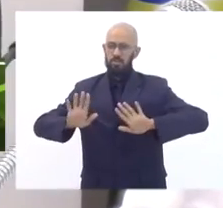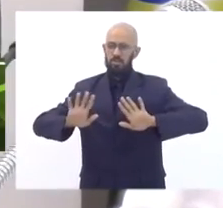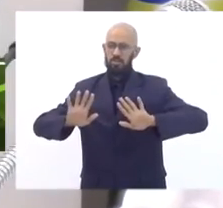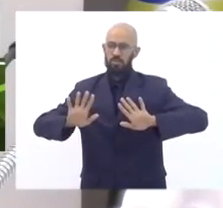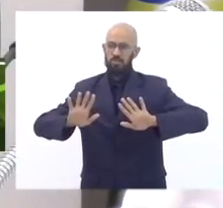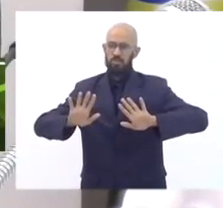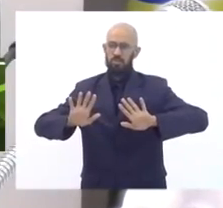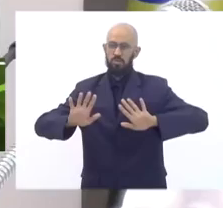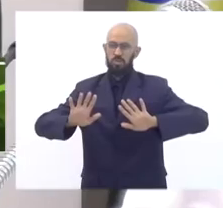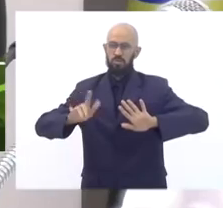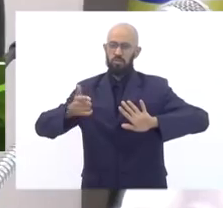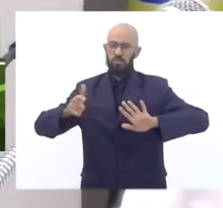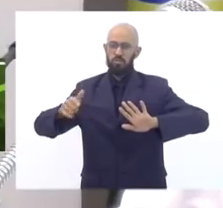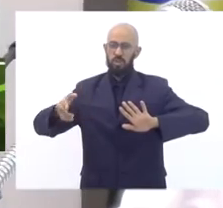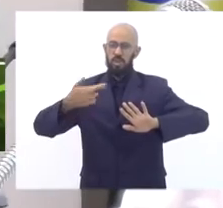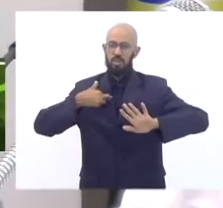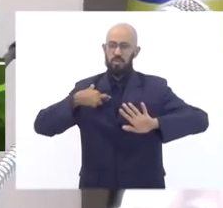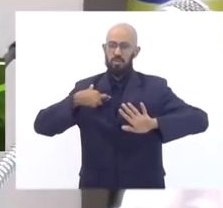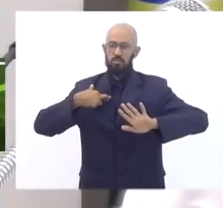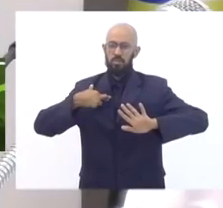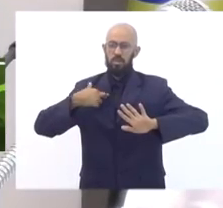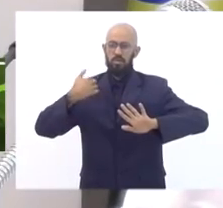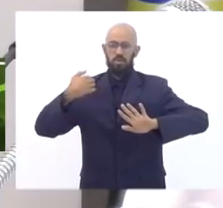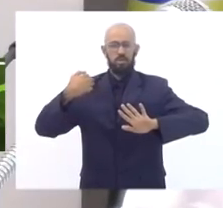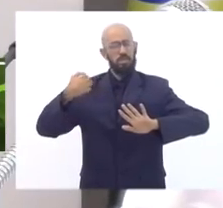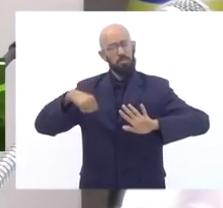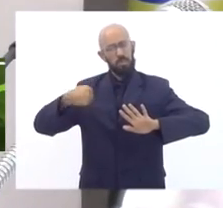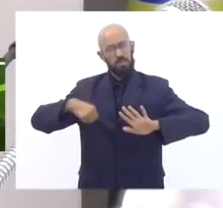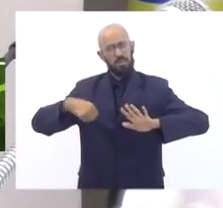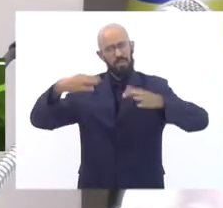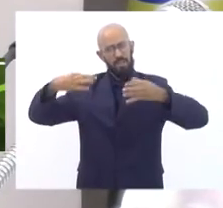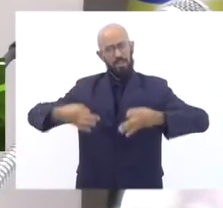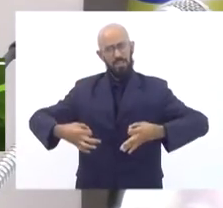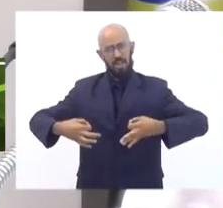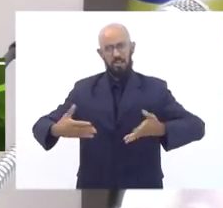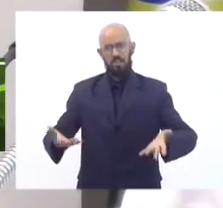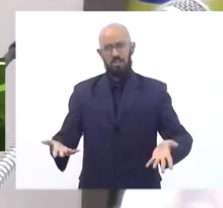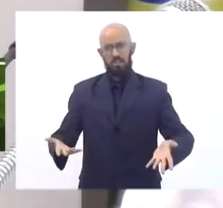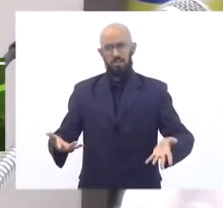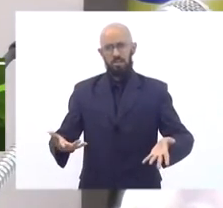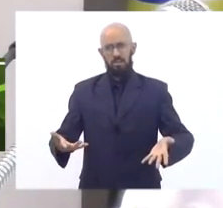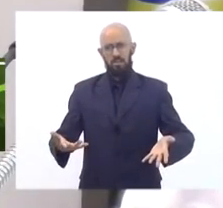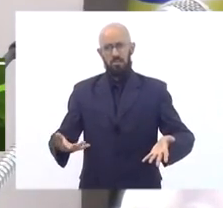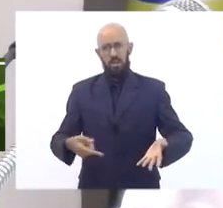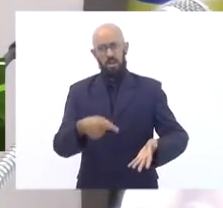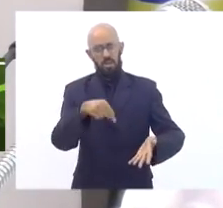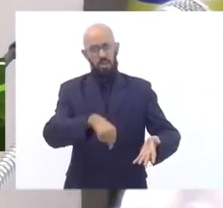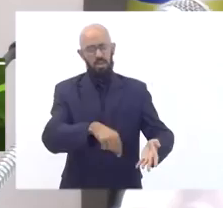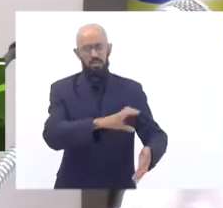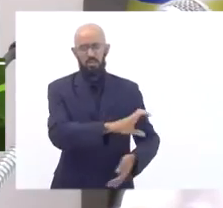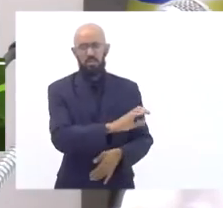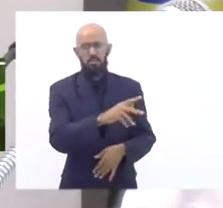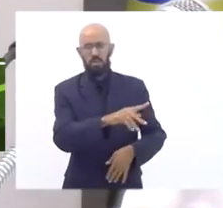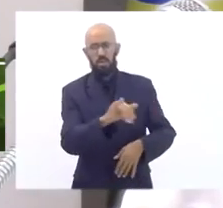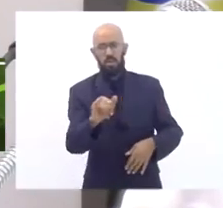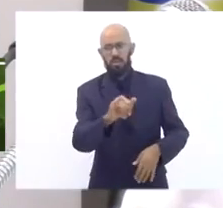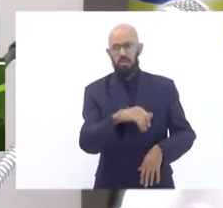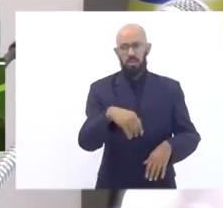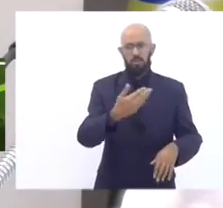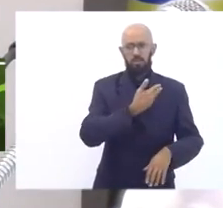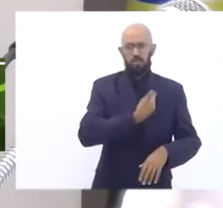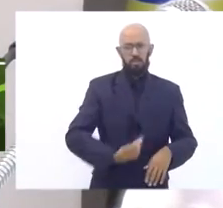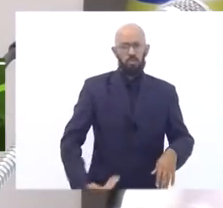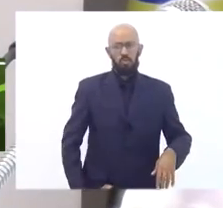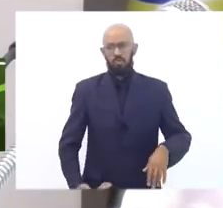as respostas que deveriam estar sendo dadas para esta CPI, por parte do governo,